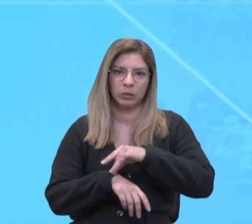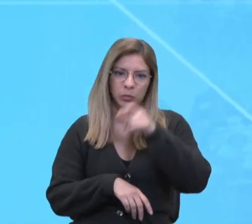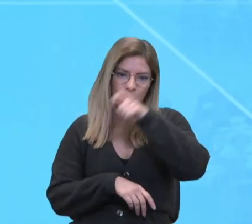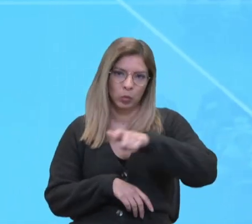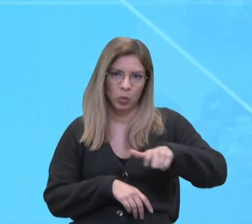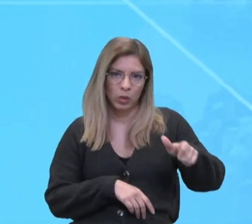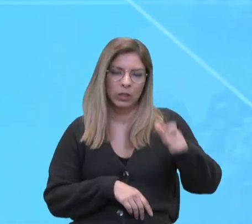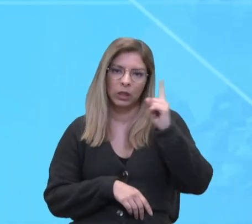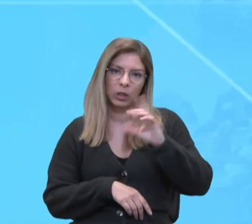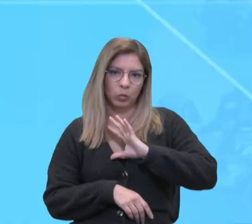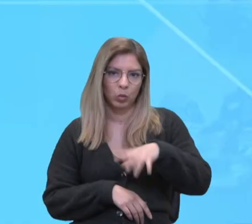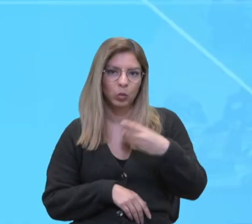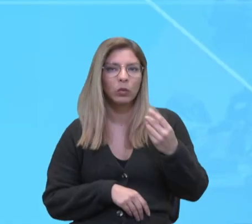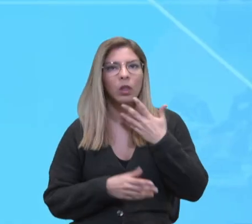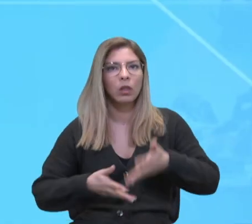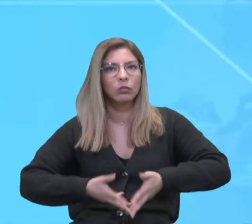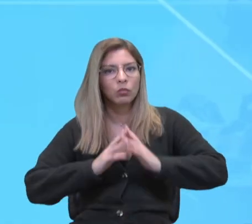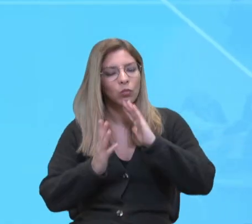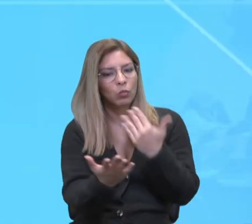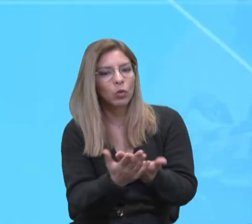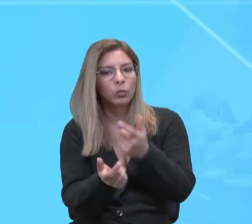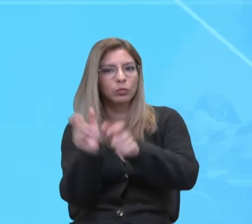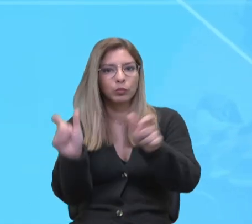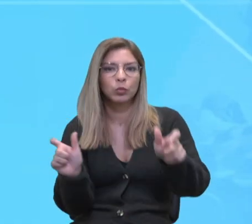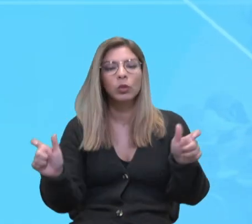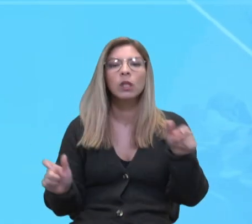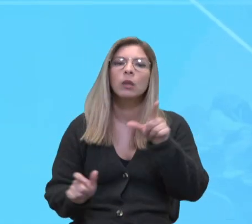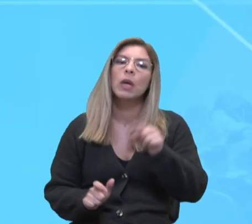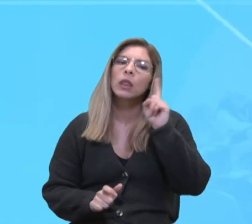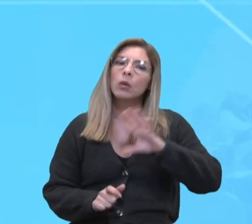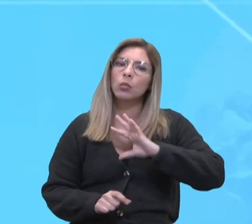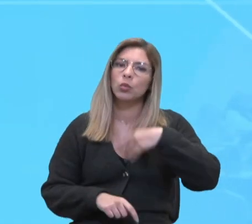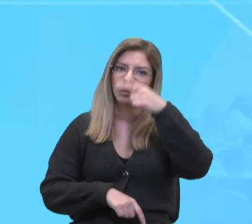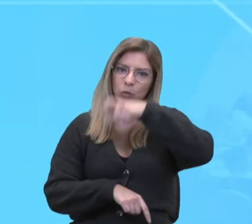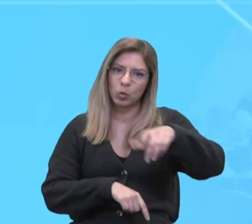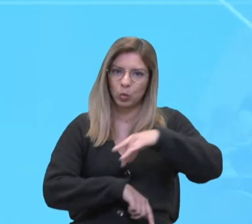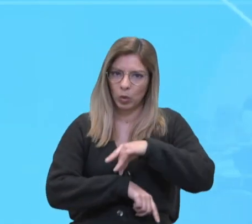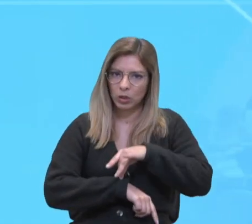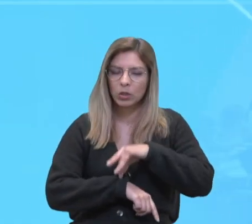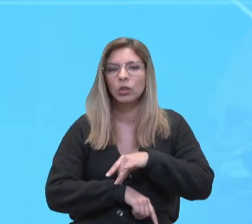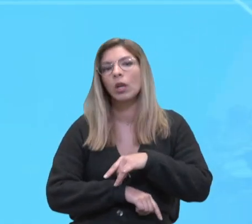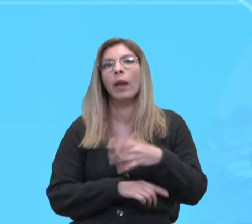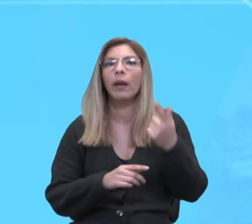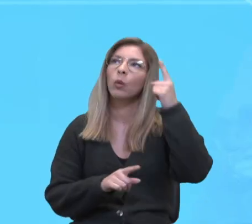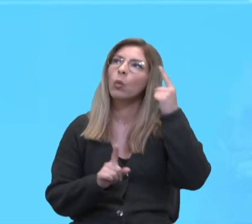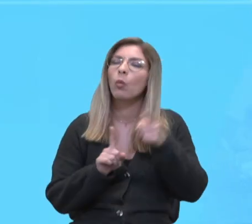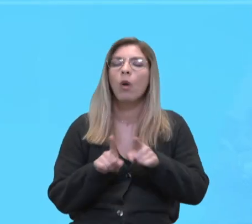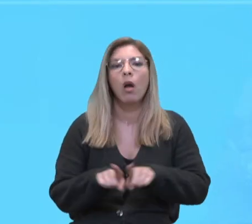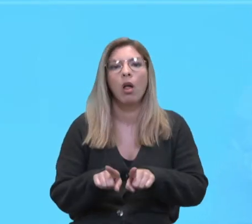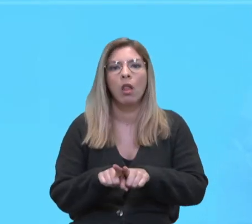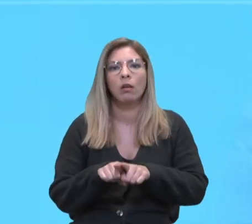nas tribulações e na realidade também este Dia Mundial do Doente acaba por ser uma pedagogia